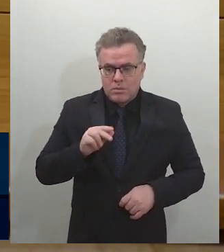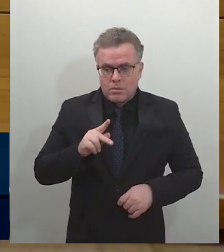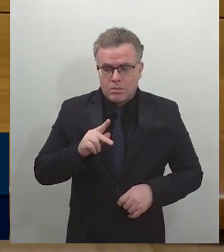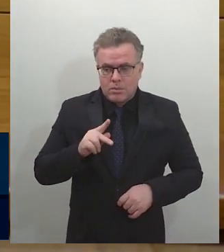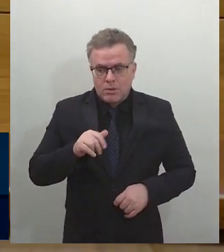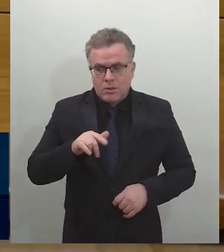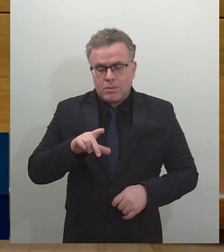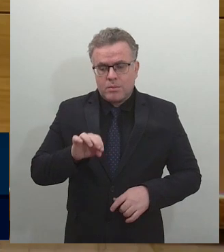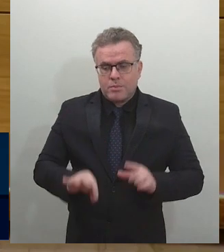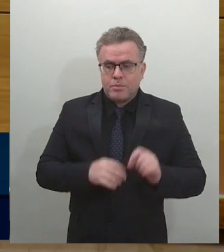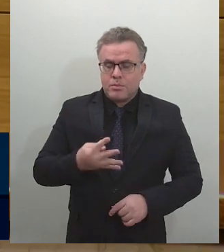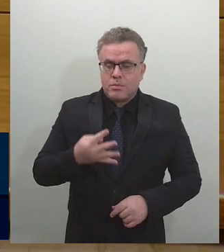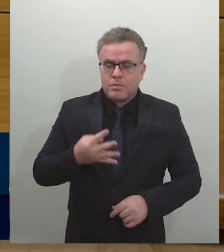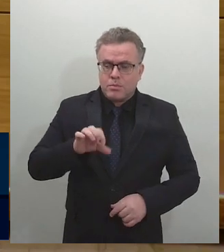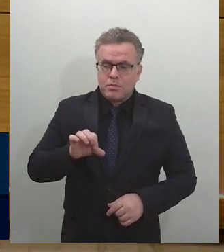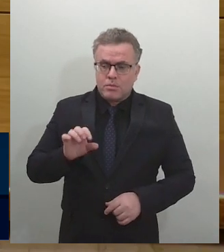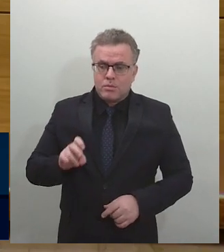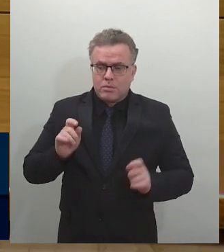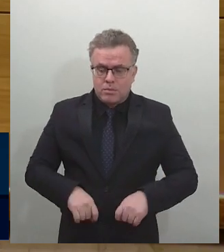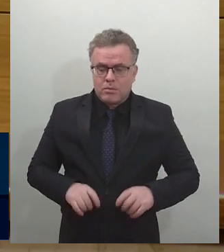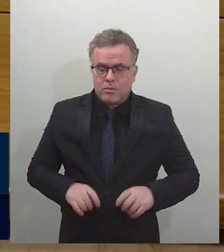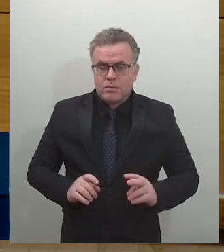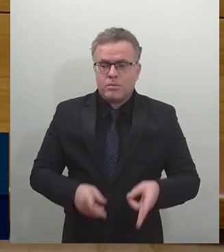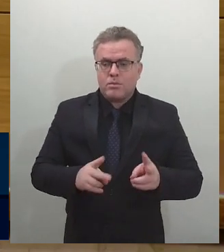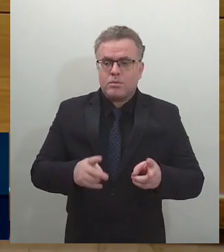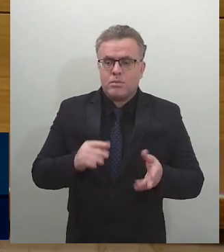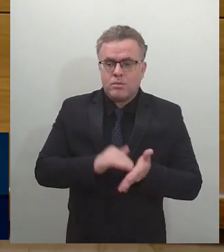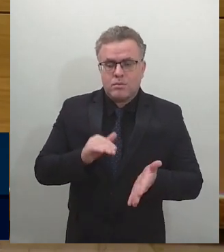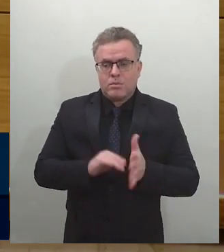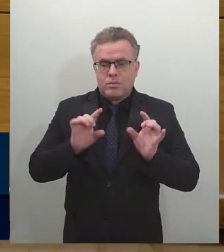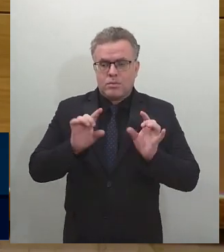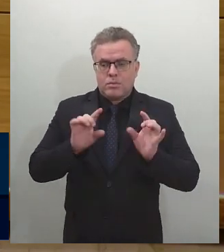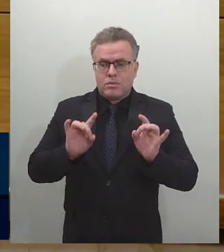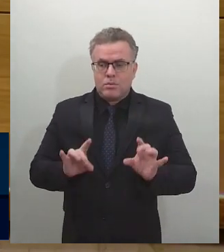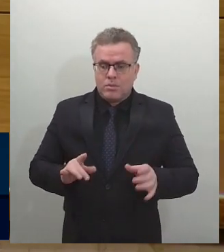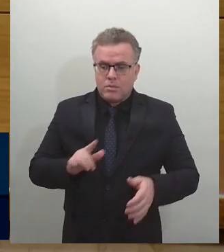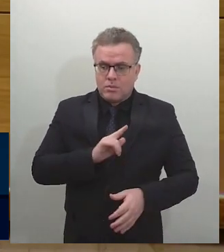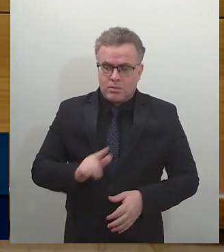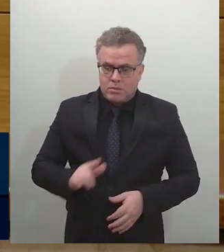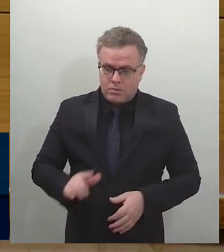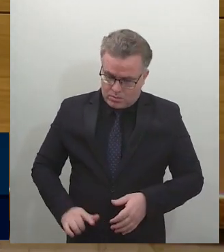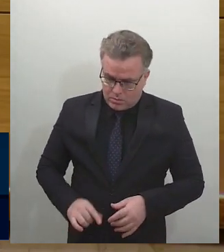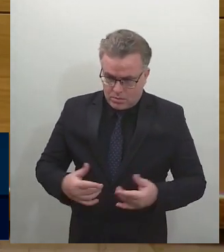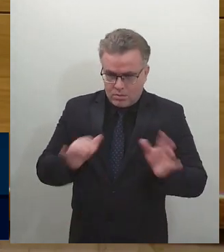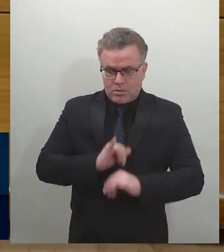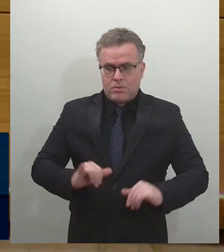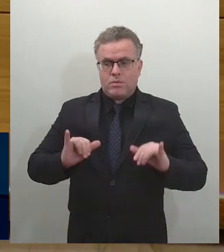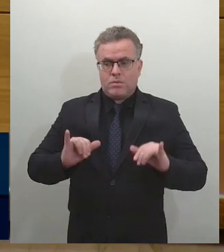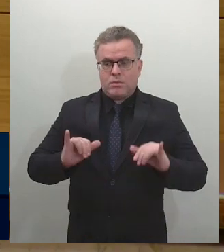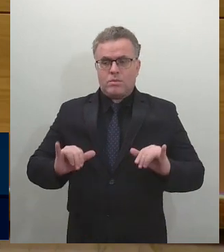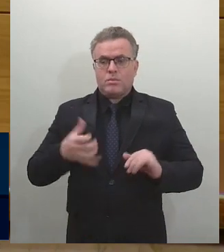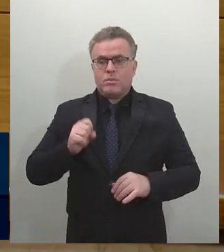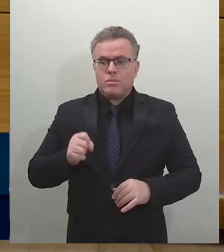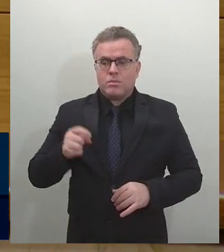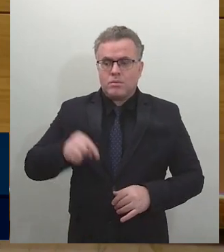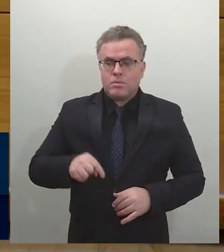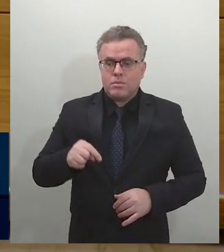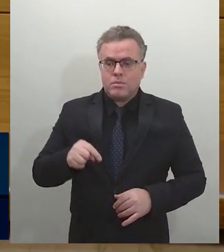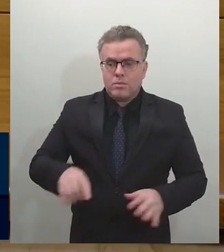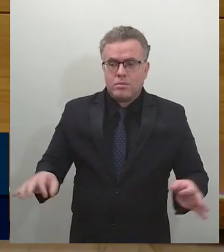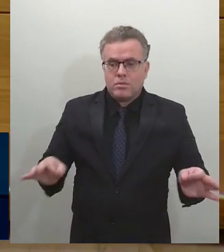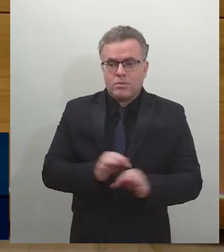495/2023 da Secretaria Especial do Gabinete do Governador, comunicando o programa Sergipe é aqui no município de Itabaianinha.